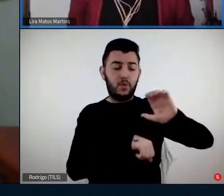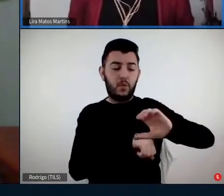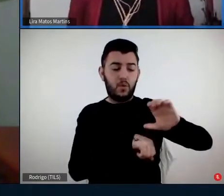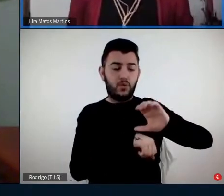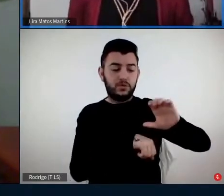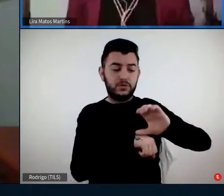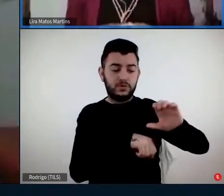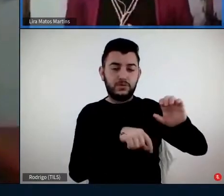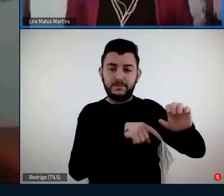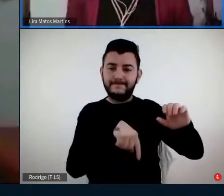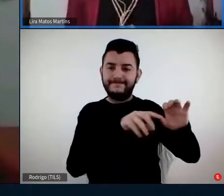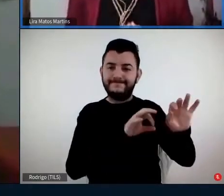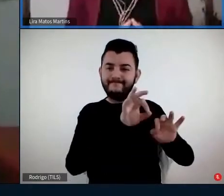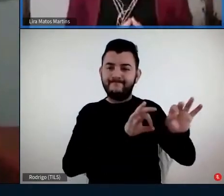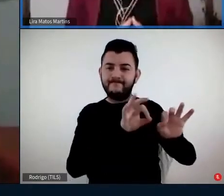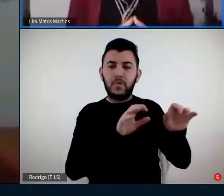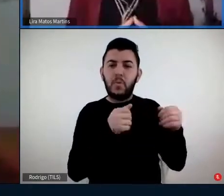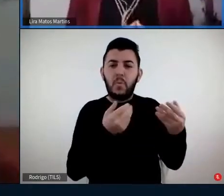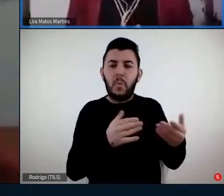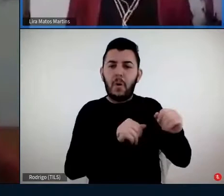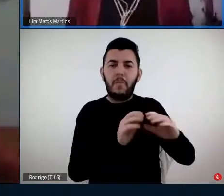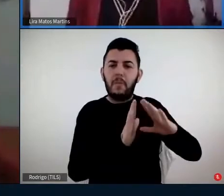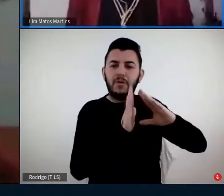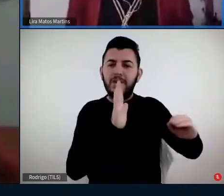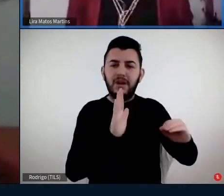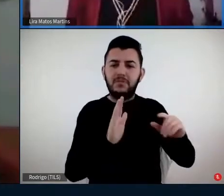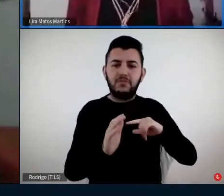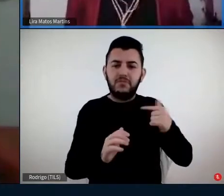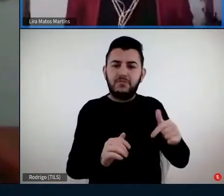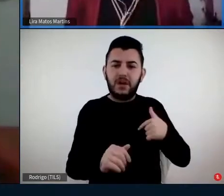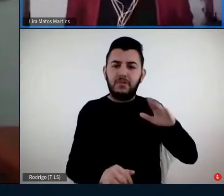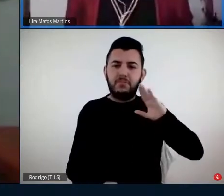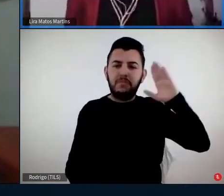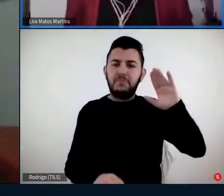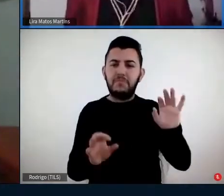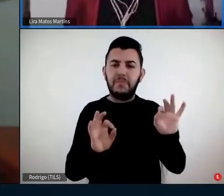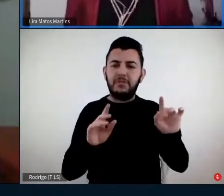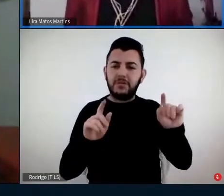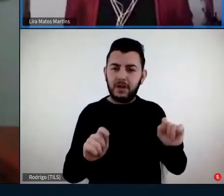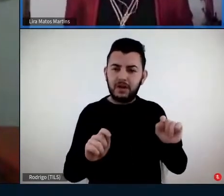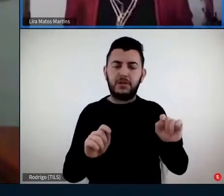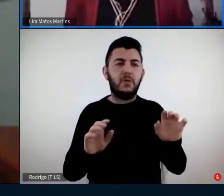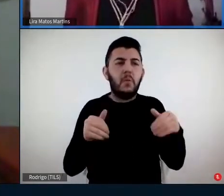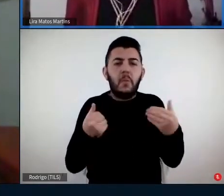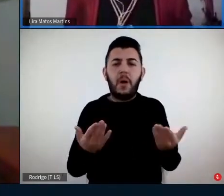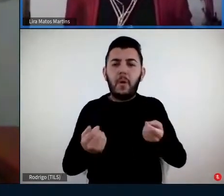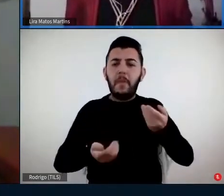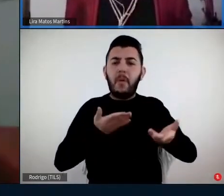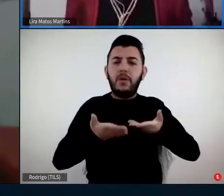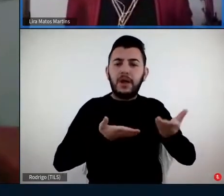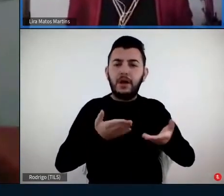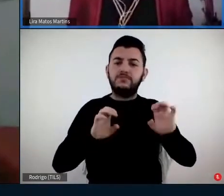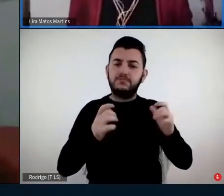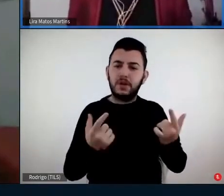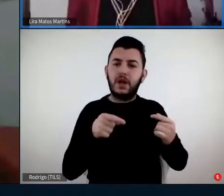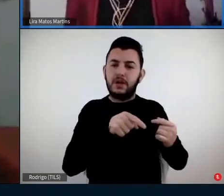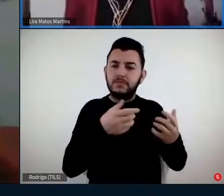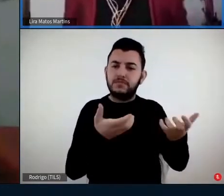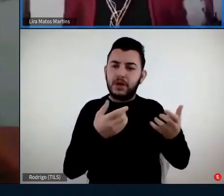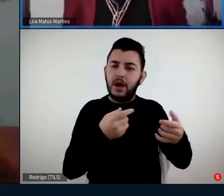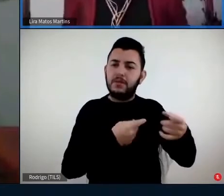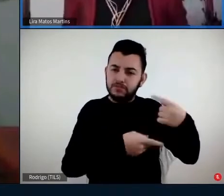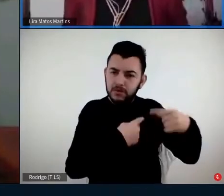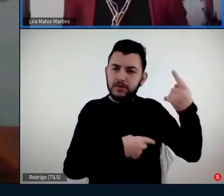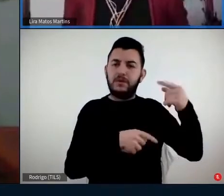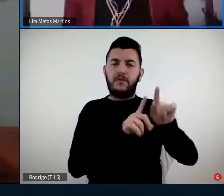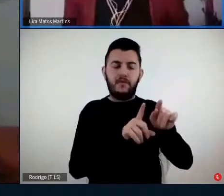seguindo. Qual é a abordagem? Talvez eles sim queiram desenvolver as competências, mas talvez isso não esteja lá nos objetivos,